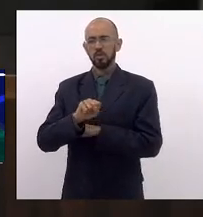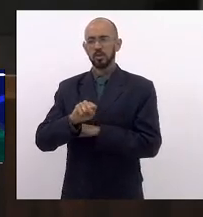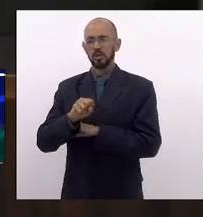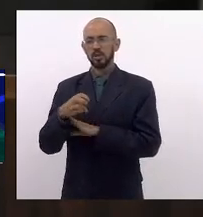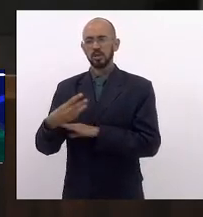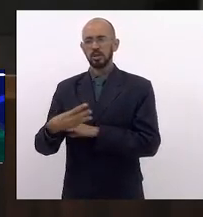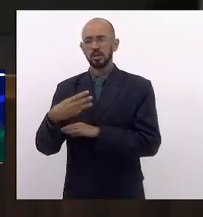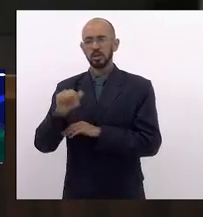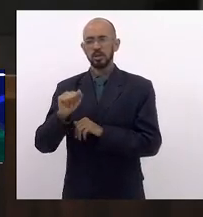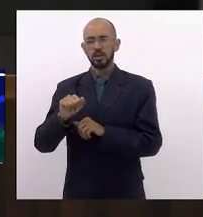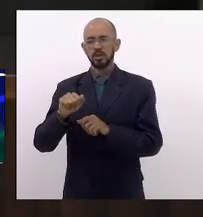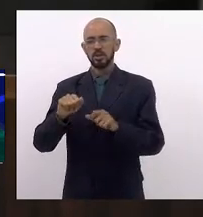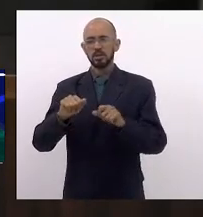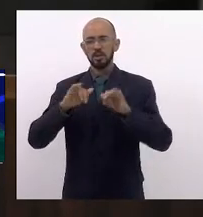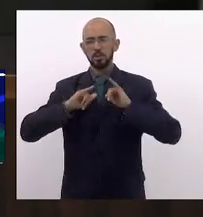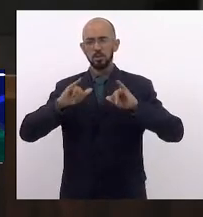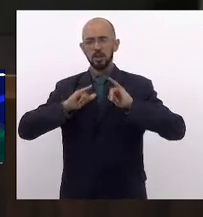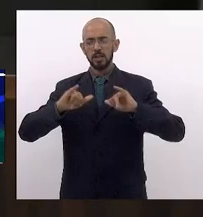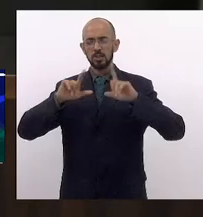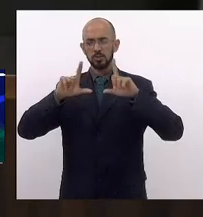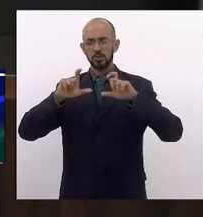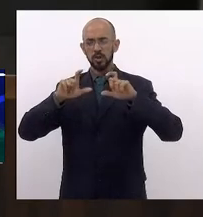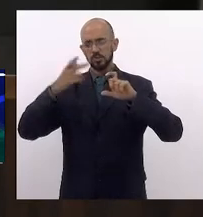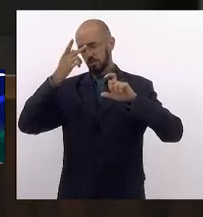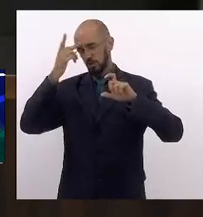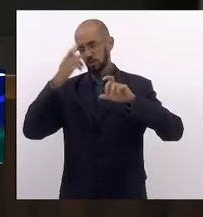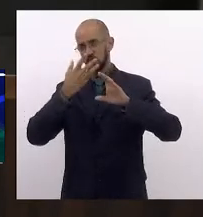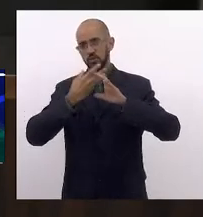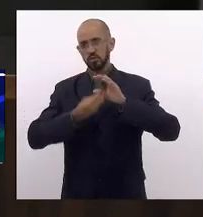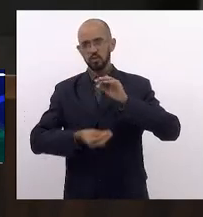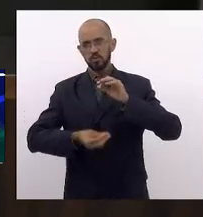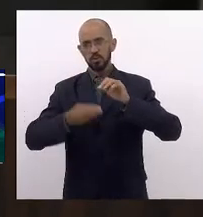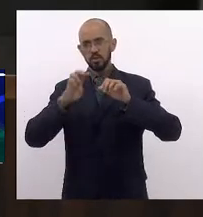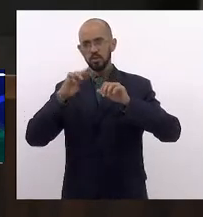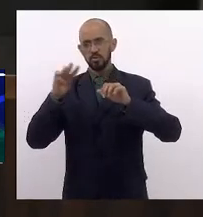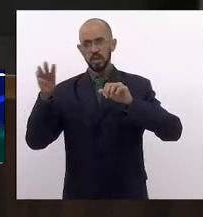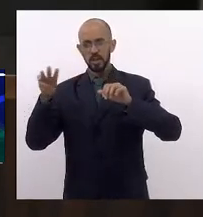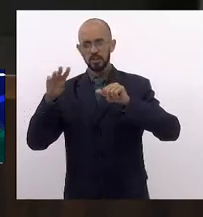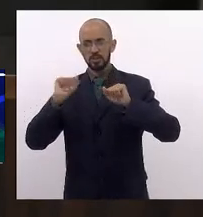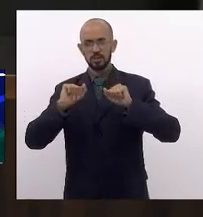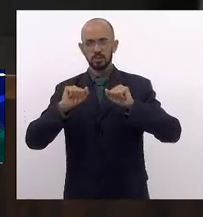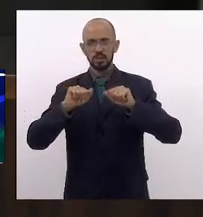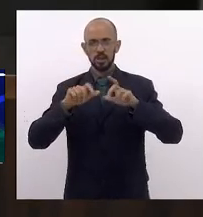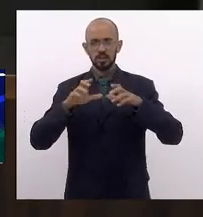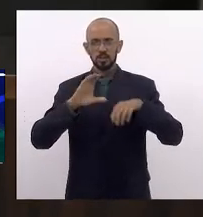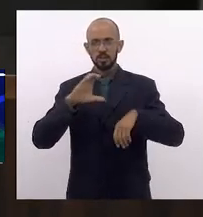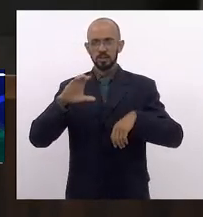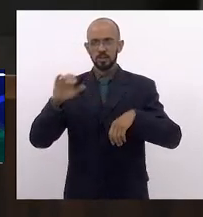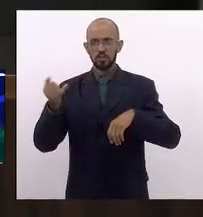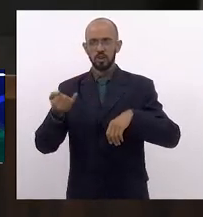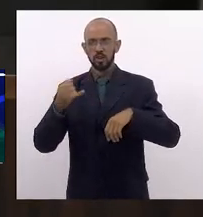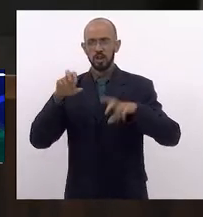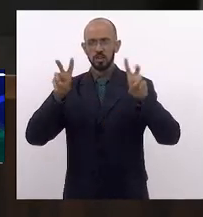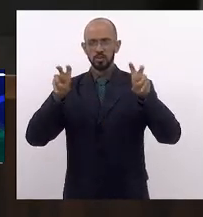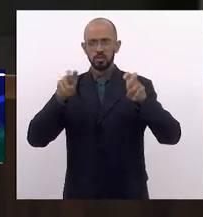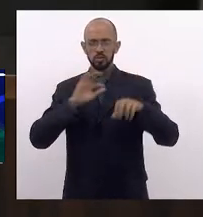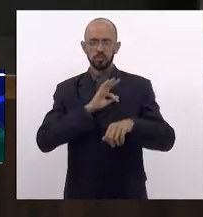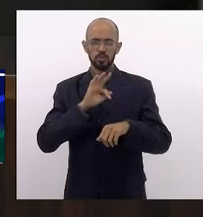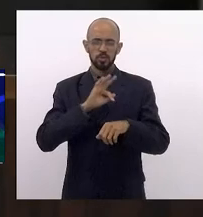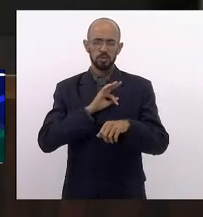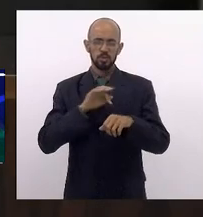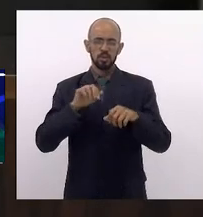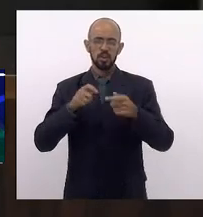fotos de pessoas desaparecidas dos Sites das empresas que menciona prende pareceres das comissões comissão justiça e Segurança Pública São de polícia